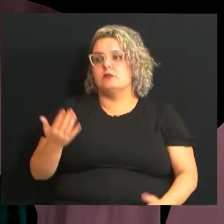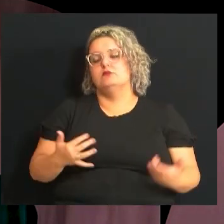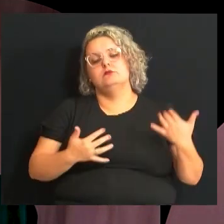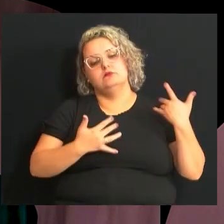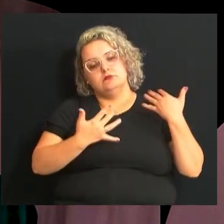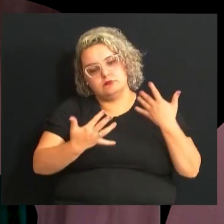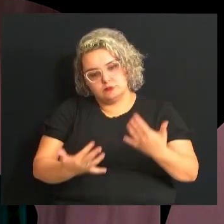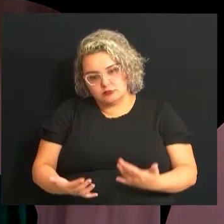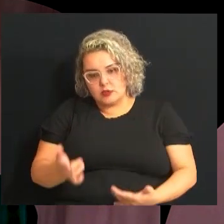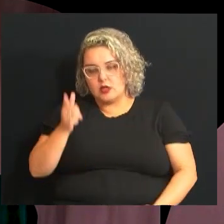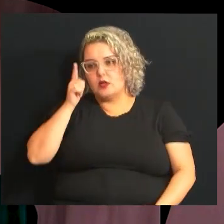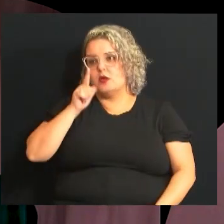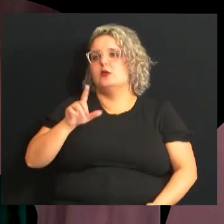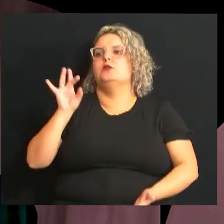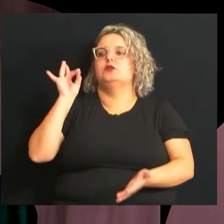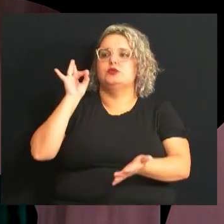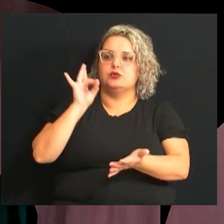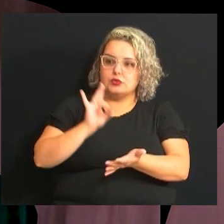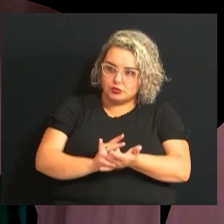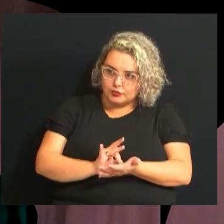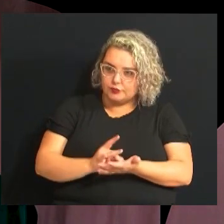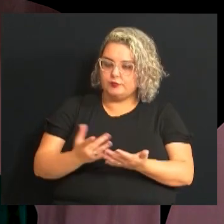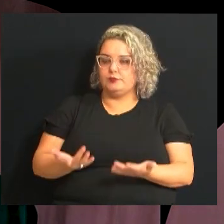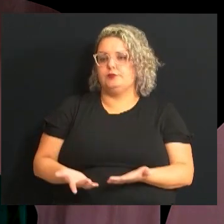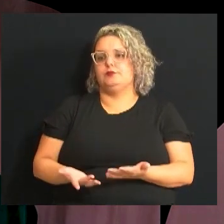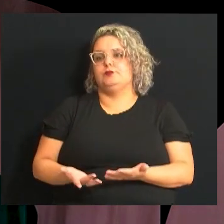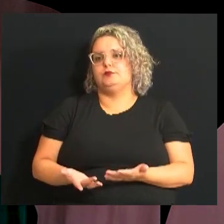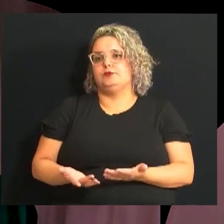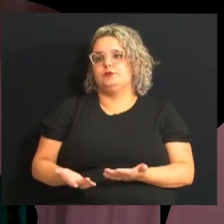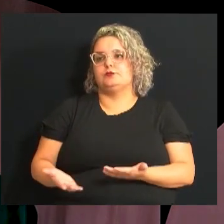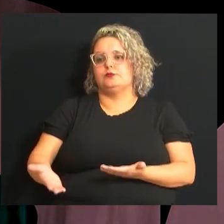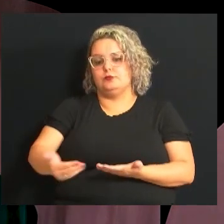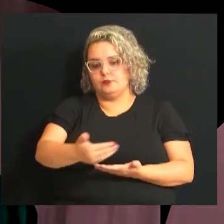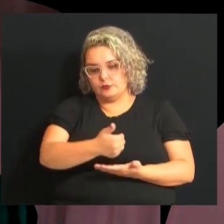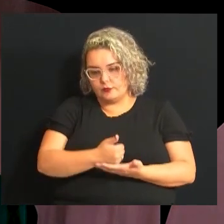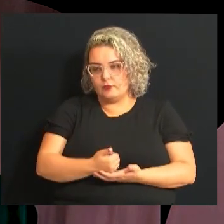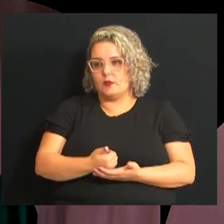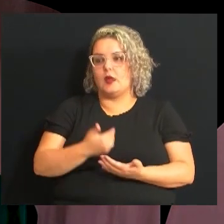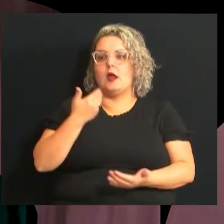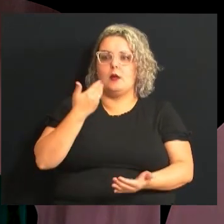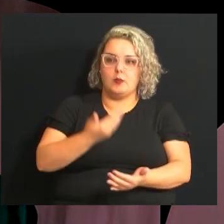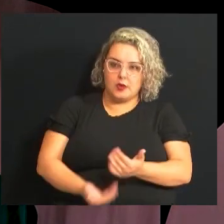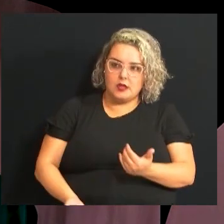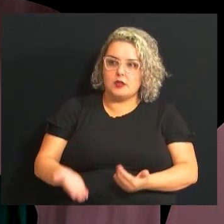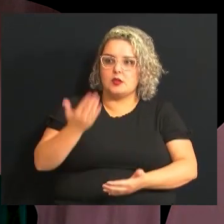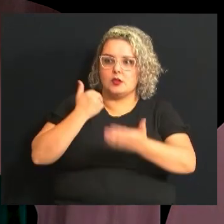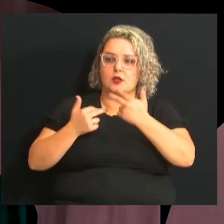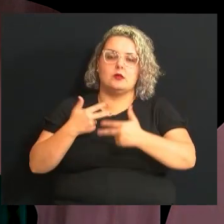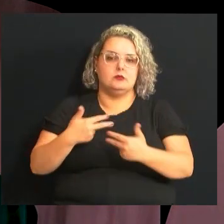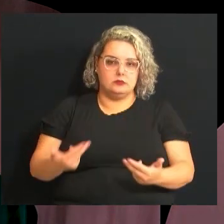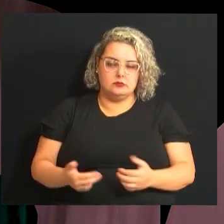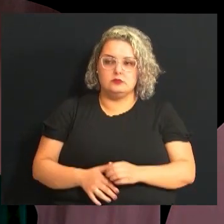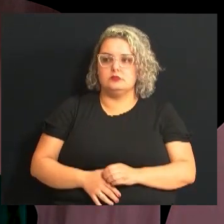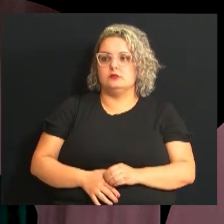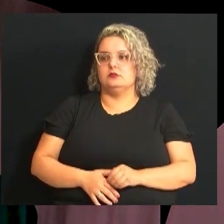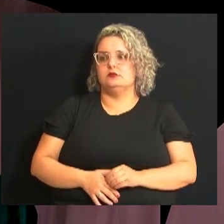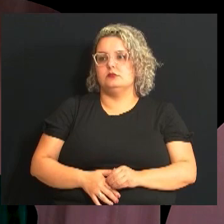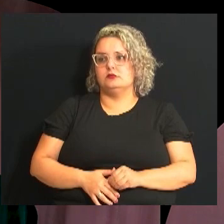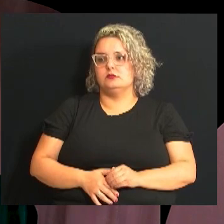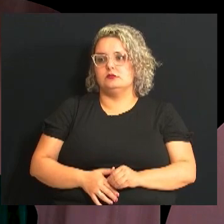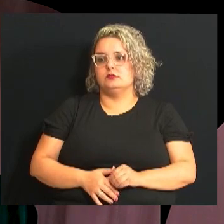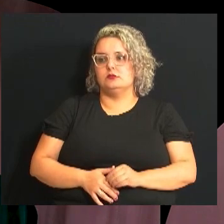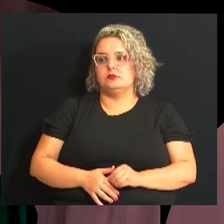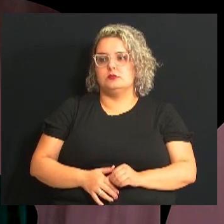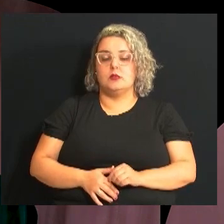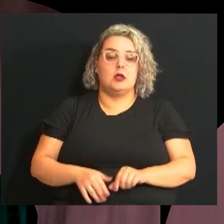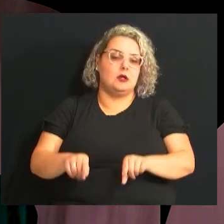Então, para a gente isso era muito importante. A gente sabe que tem um caminho muito longo ainda para a gente conseguir, de fato, através do resgate do